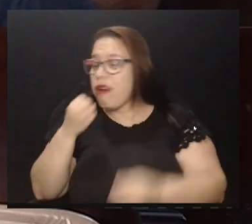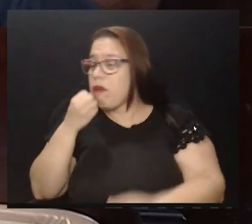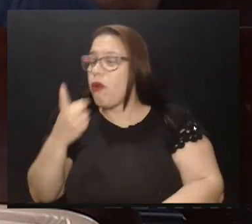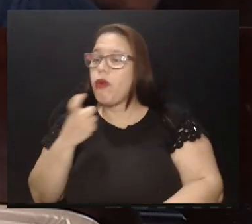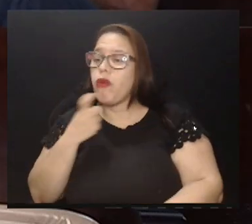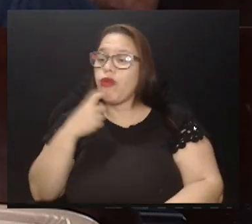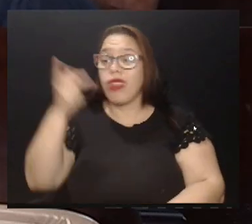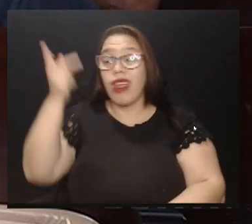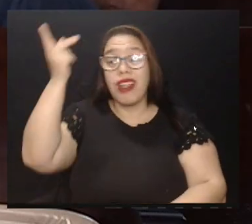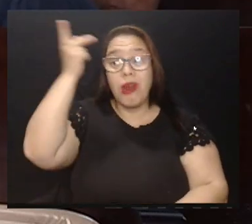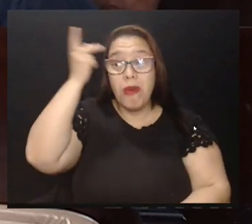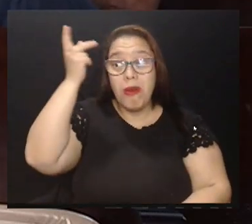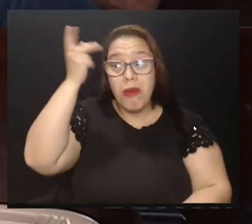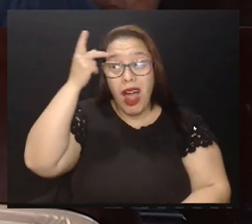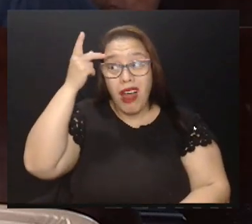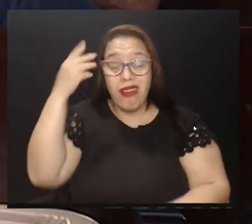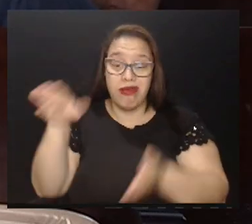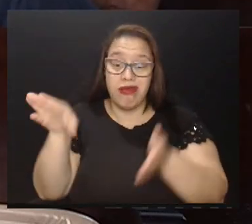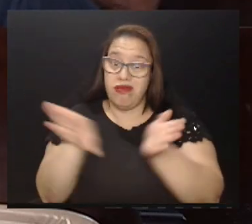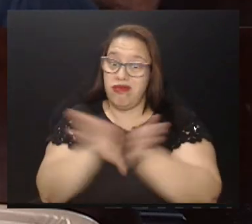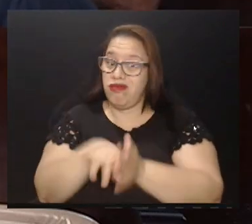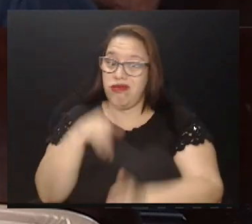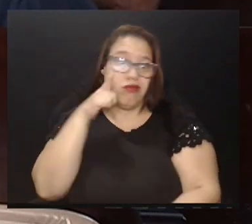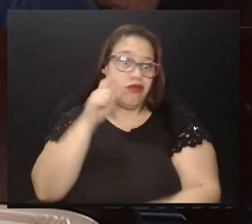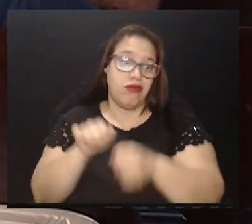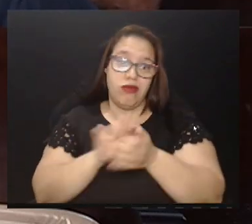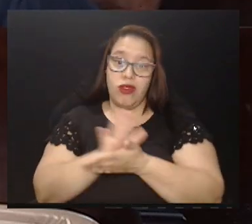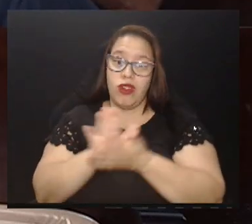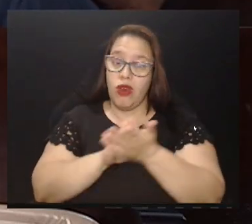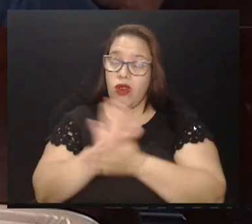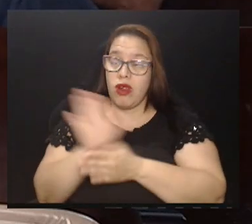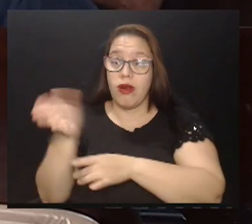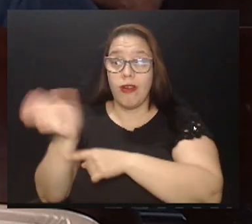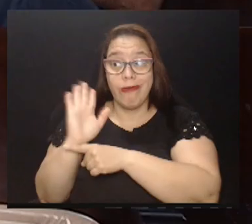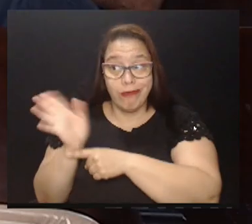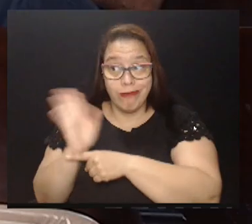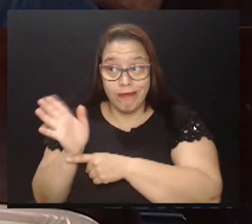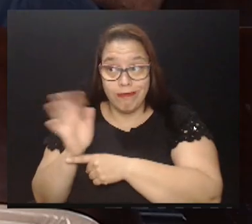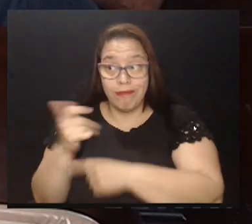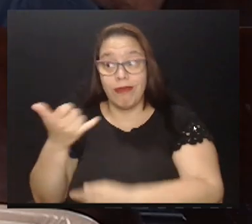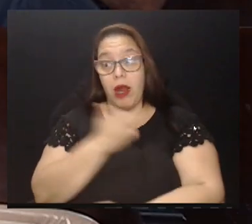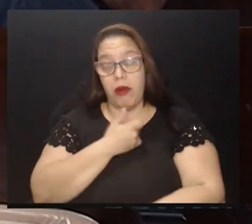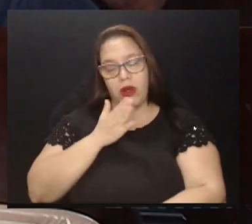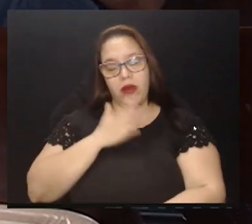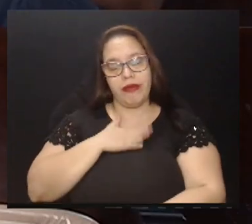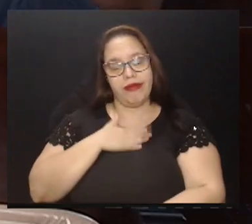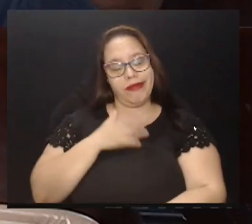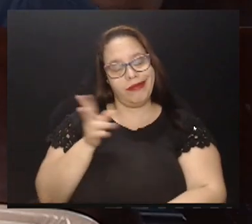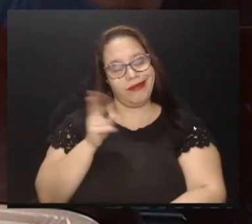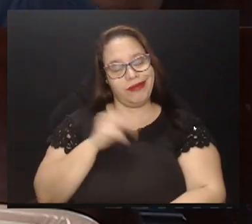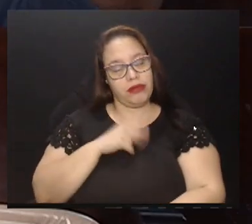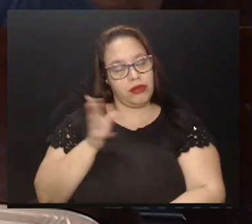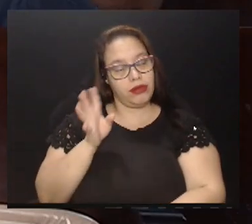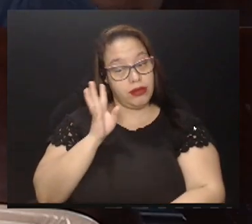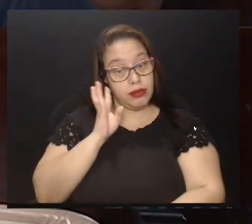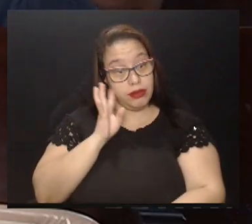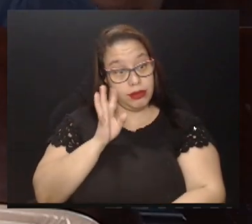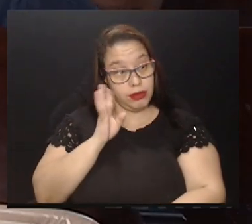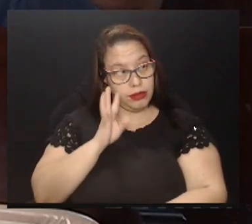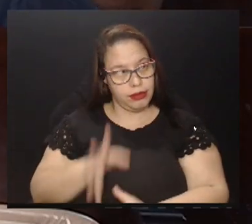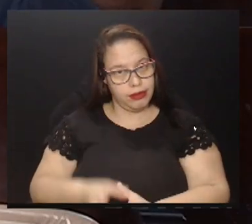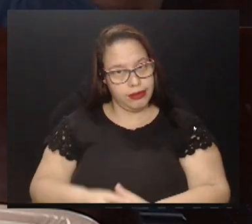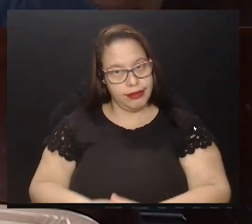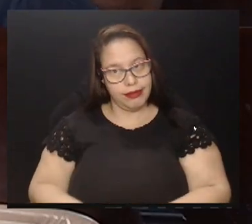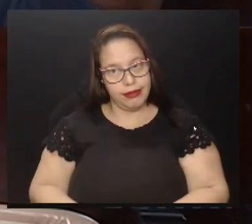vai chegar lá e você não vai conseguir mais fazer filme. Falaram isso para mim. Falei, poxa, que legal, né? Falei, olha, vocês podem estar enganados. E